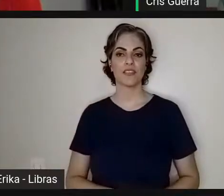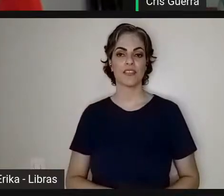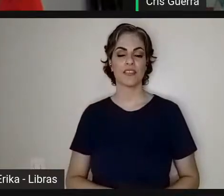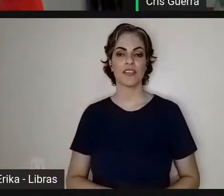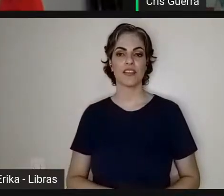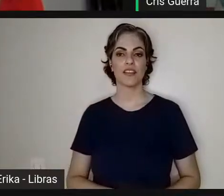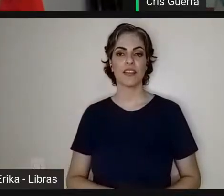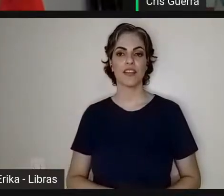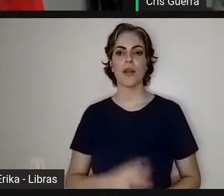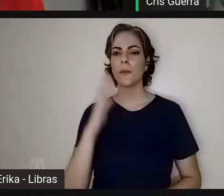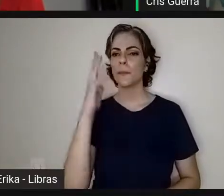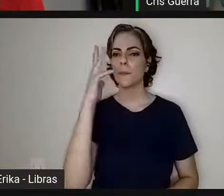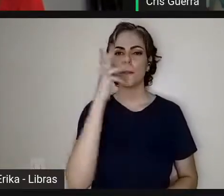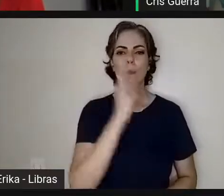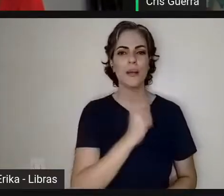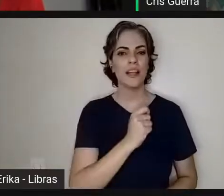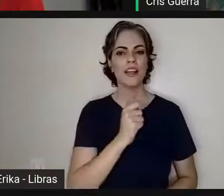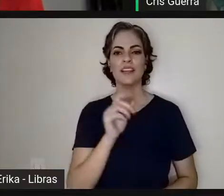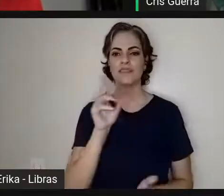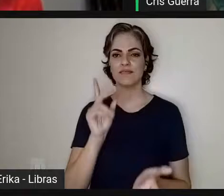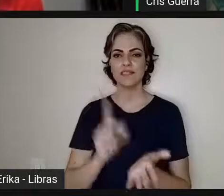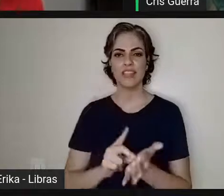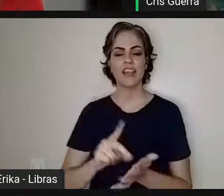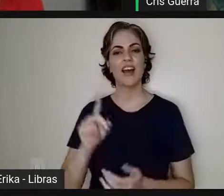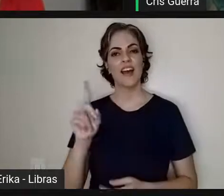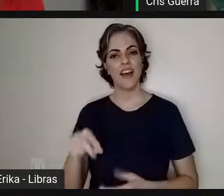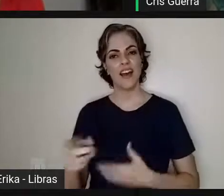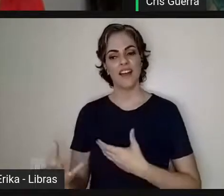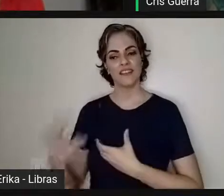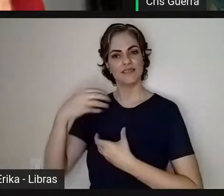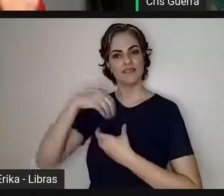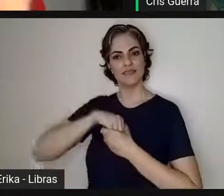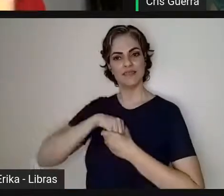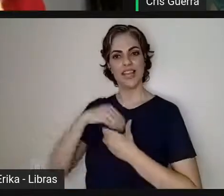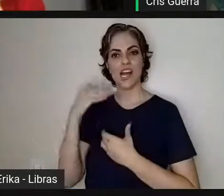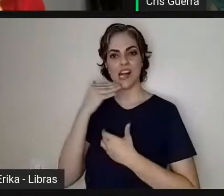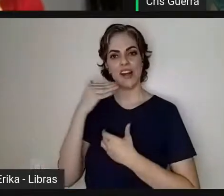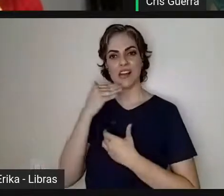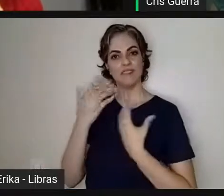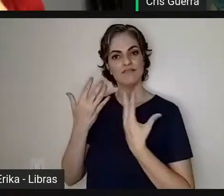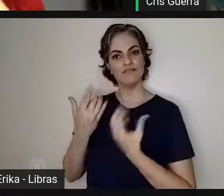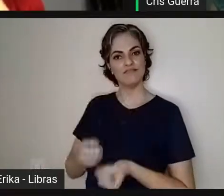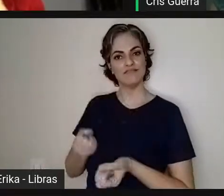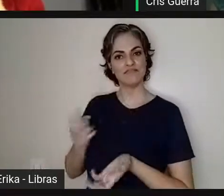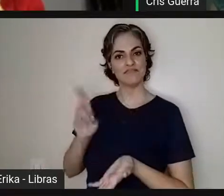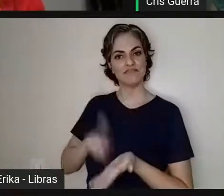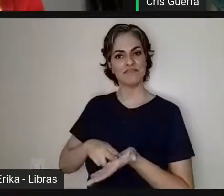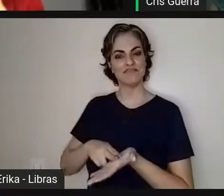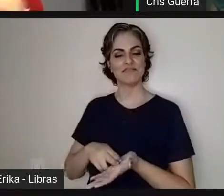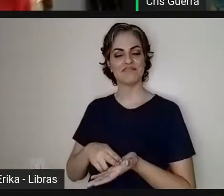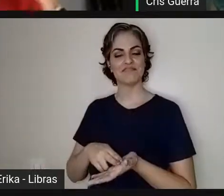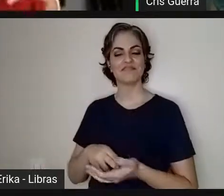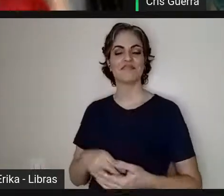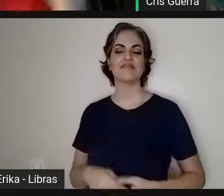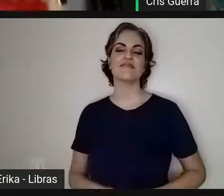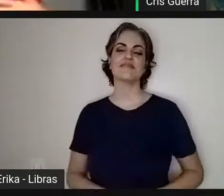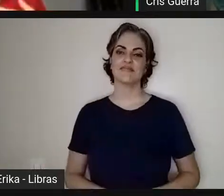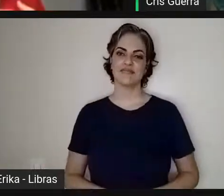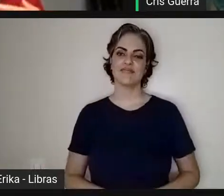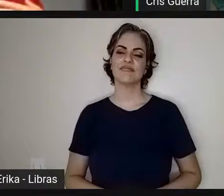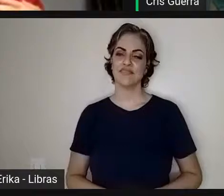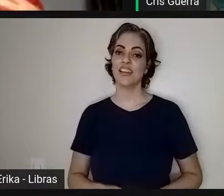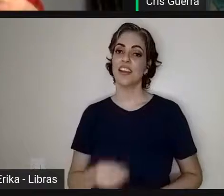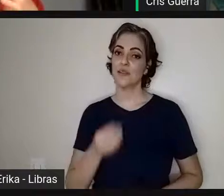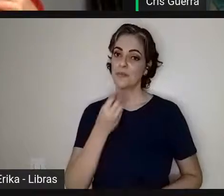imperfeições. Né? Exatamente isso. É esse autoconhecimento, saber, não, estou olhando, isso aqui está legal